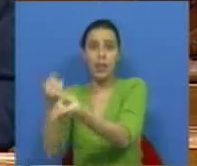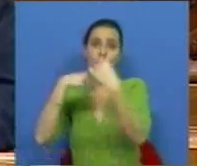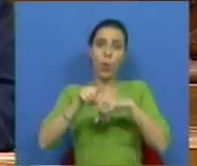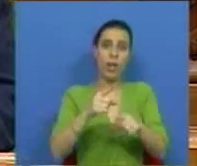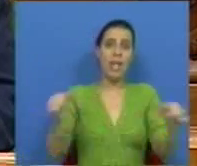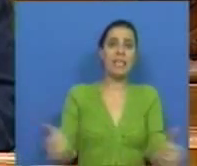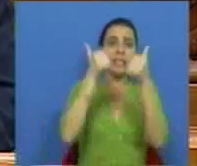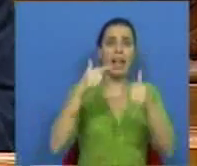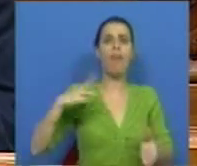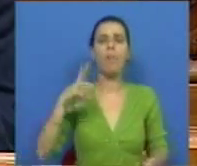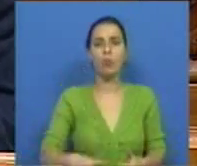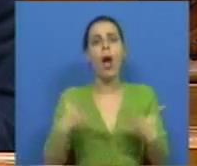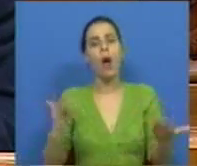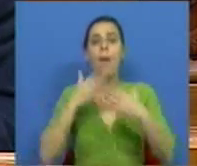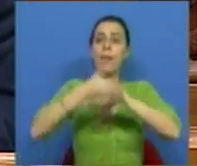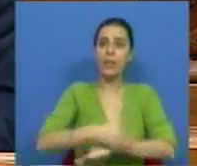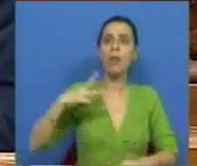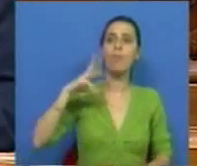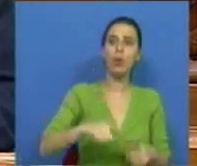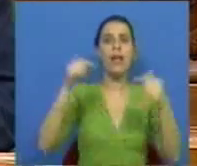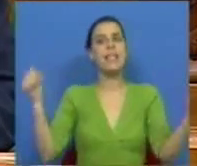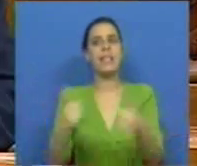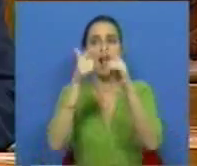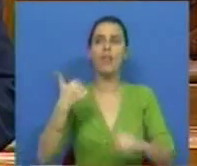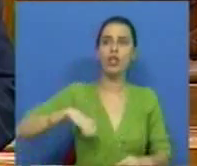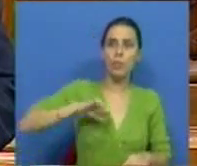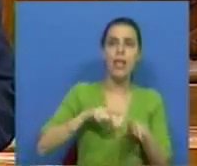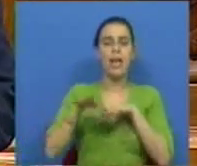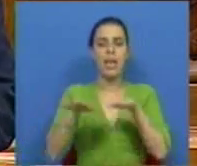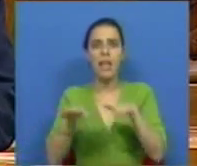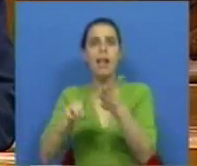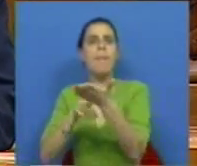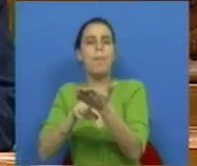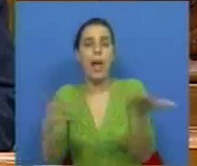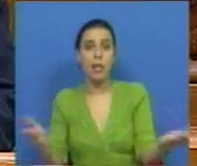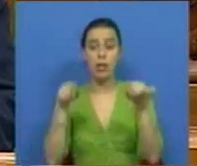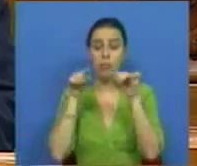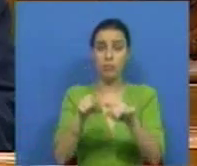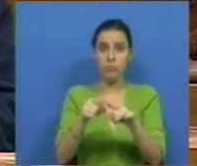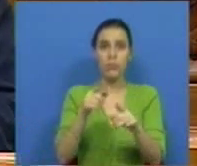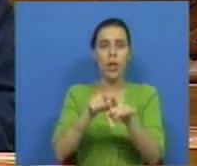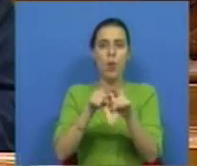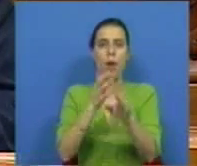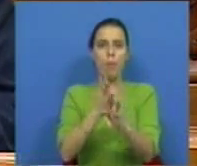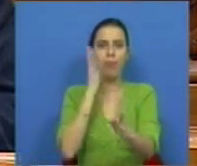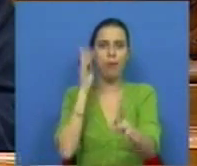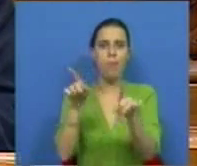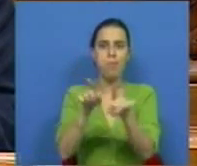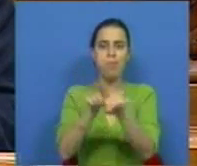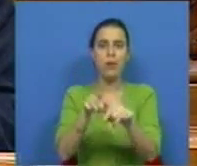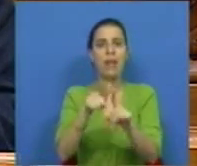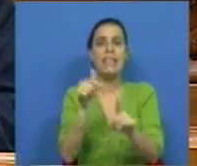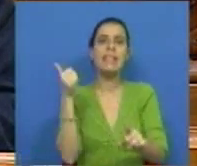salvar Portugal. Agora é preciso intervir em Portugal para salvar a Espanha, a Itália e a Bélgica. Esta fila indiana perfilada